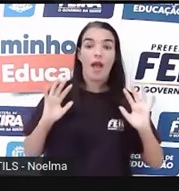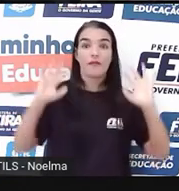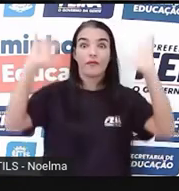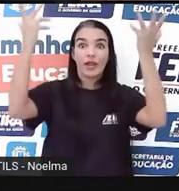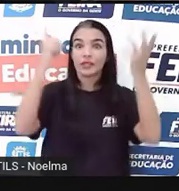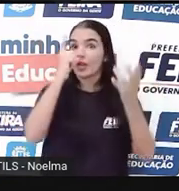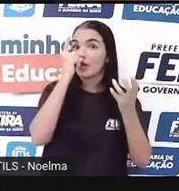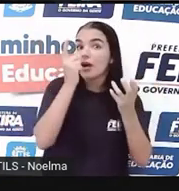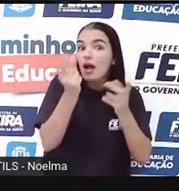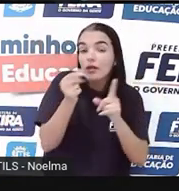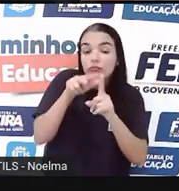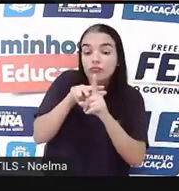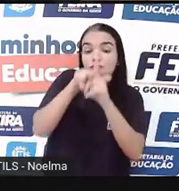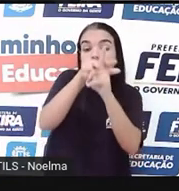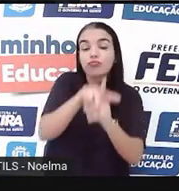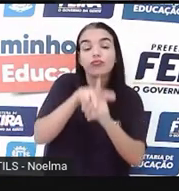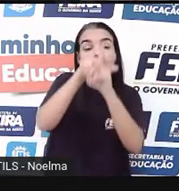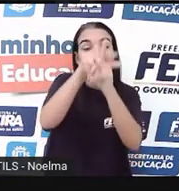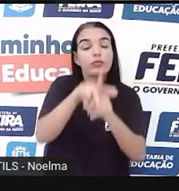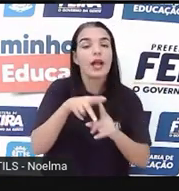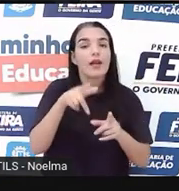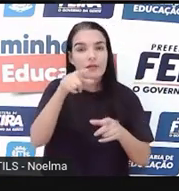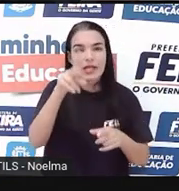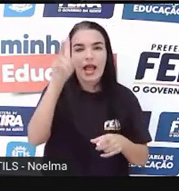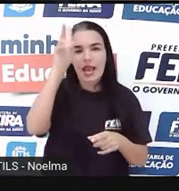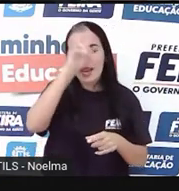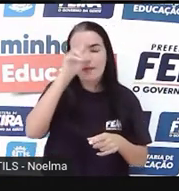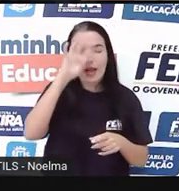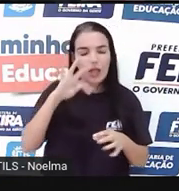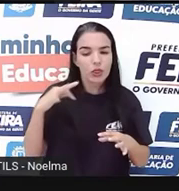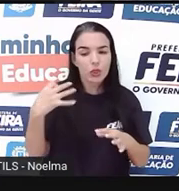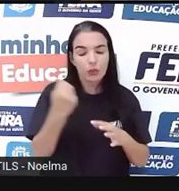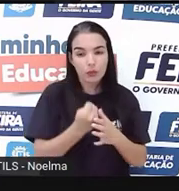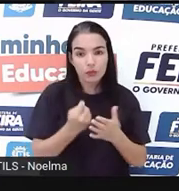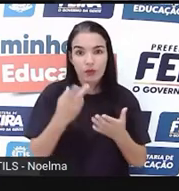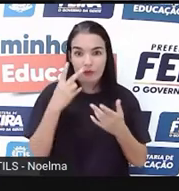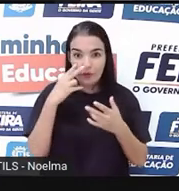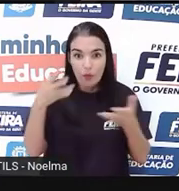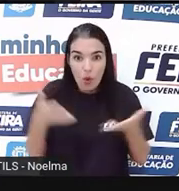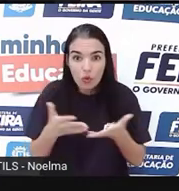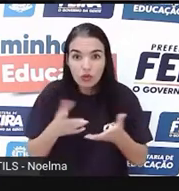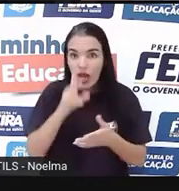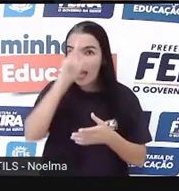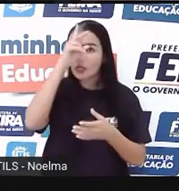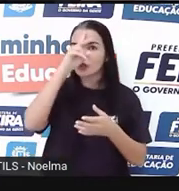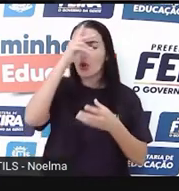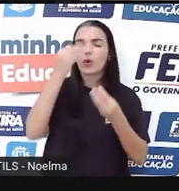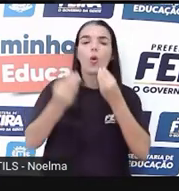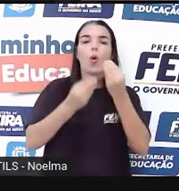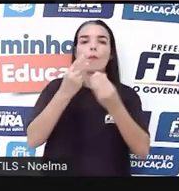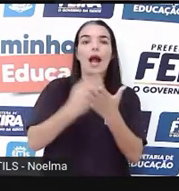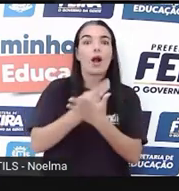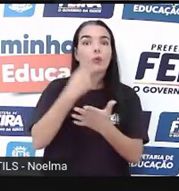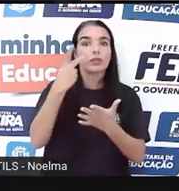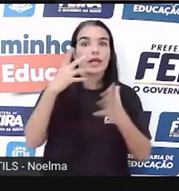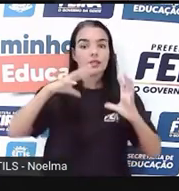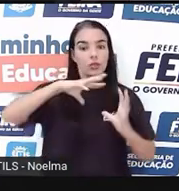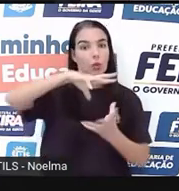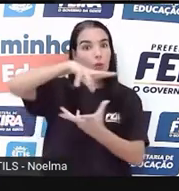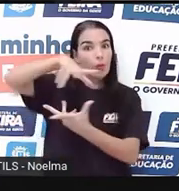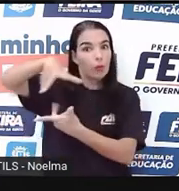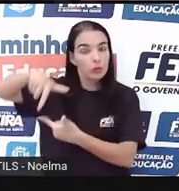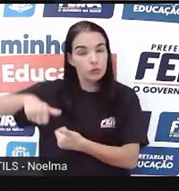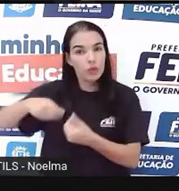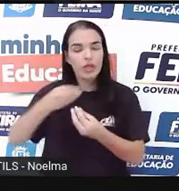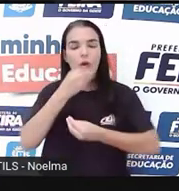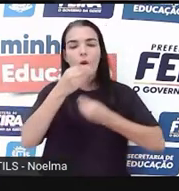Lembre-se de tudo que nós vimos hoje, desde a história do Halloween, como ela acontece ao redor do mundo e